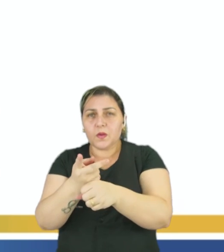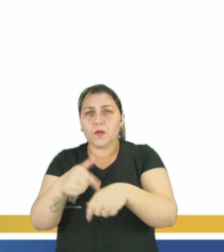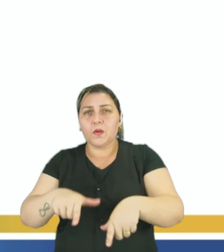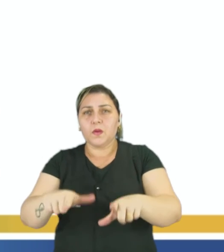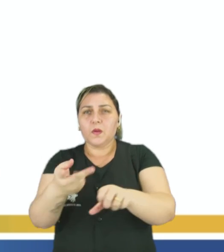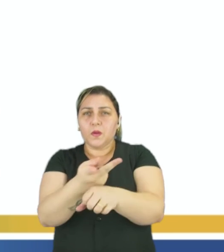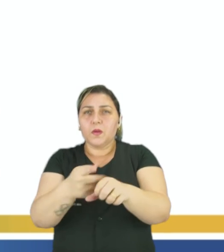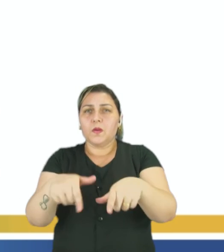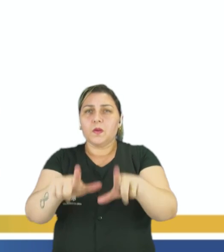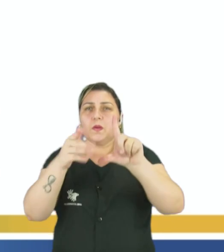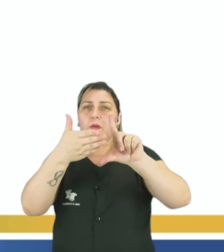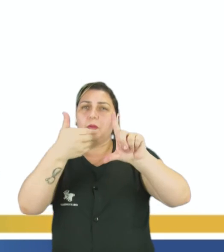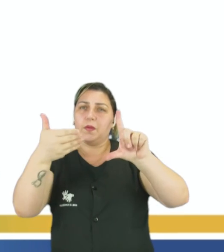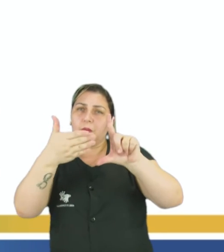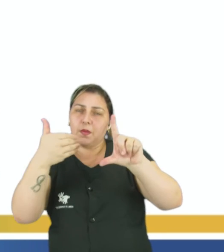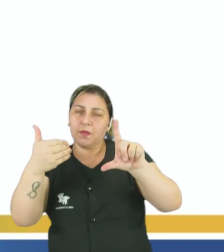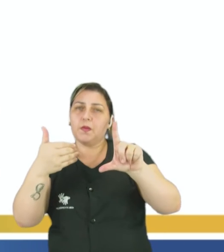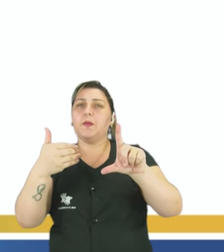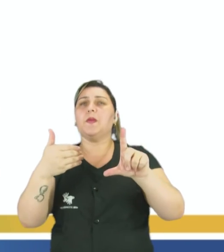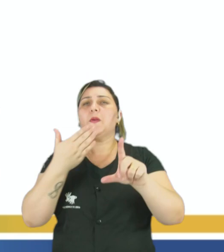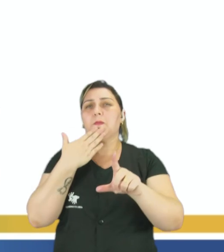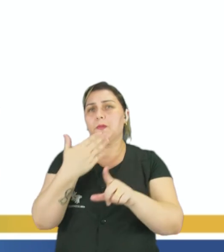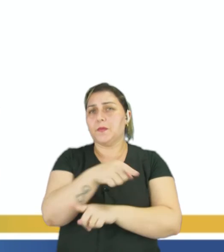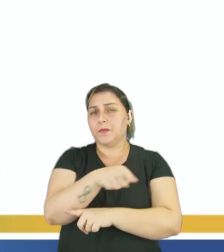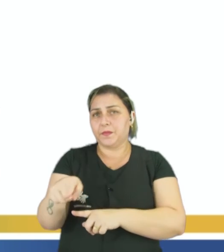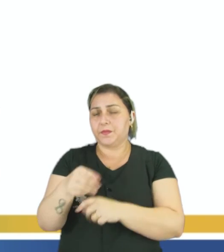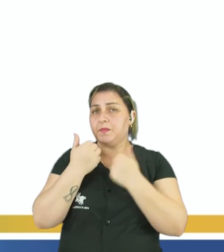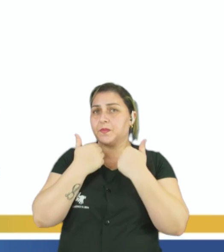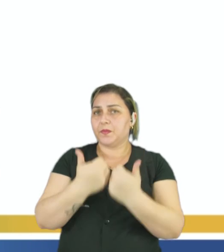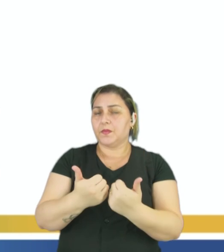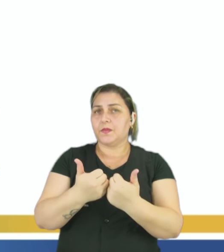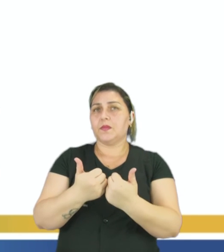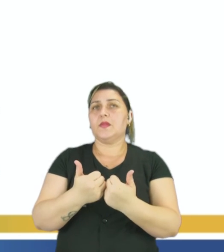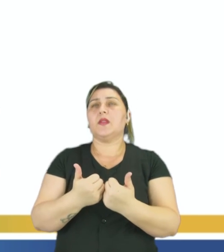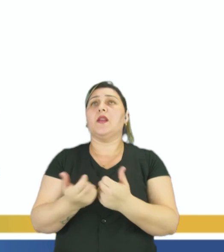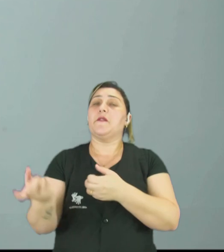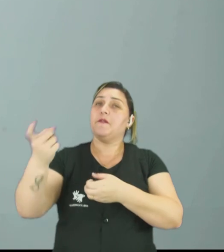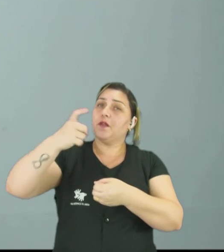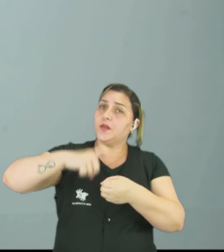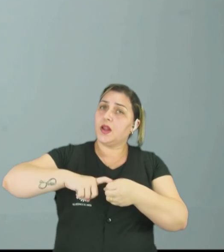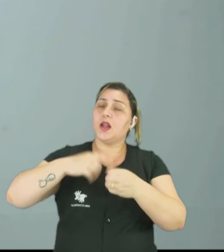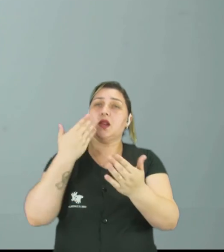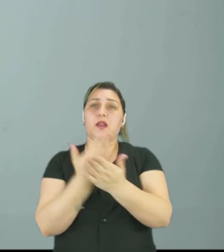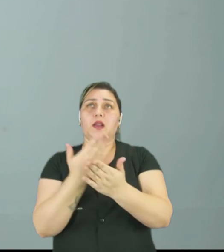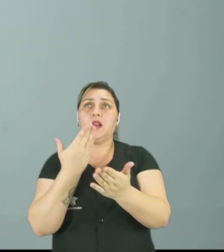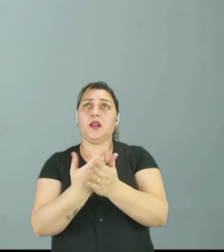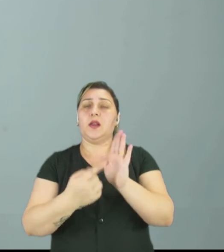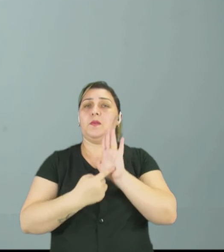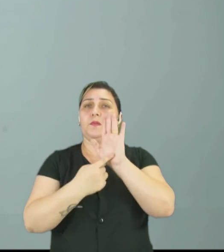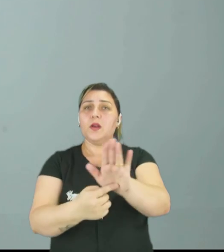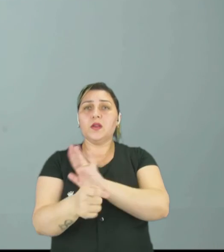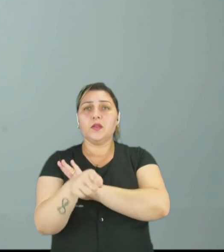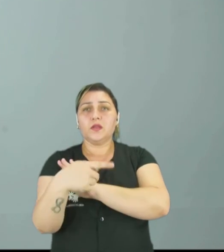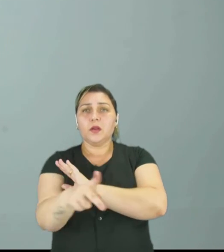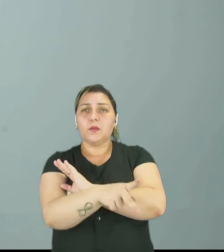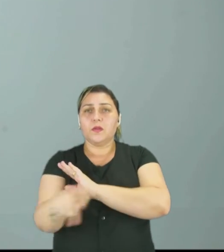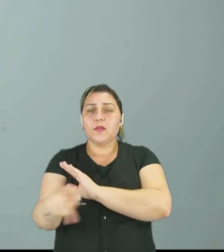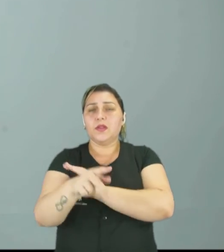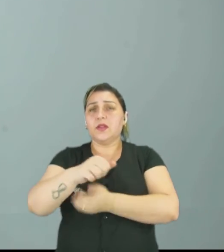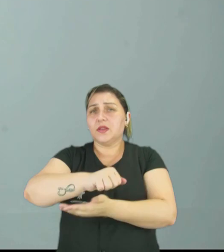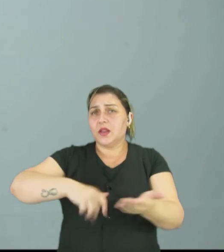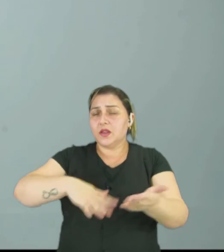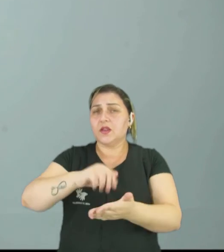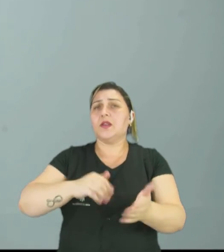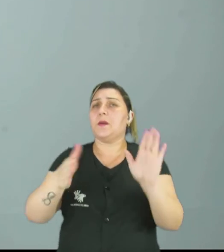plataforma todos os itens que eu estou solicitando a vocês, tá bom? E ao retornar às aulas, apresente seu professor todas as